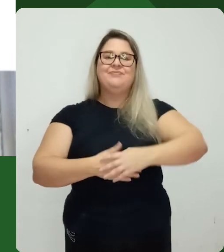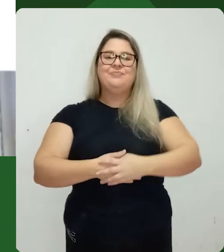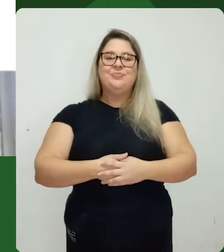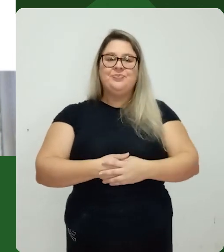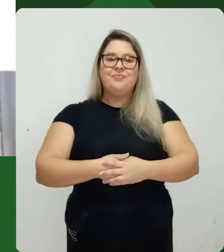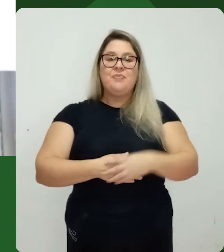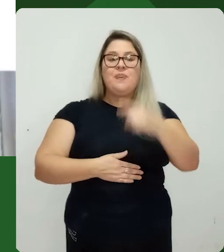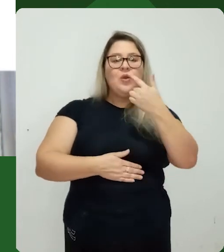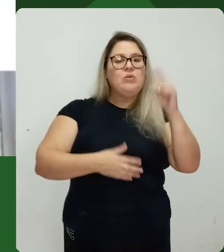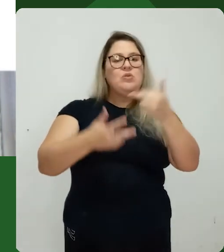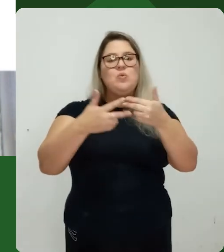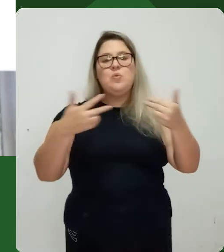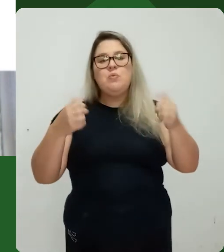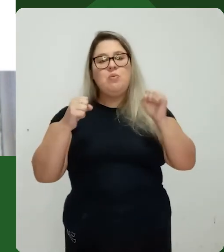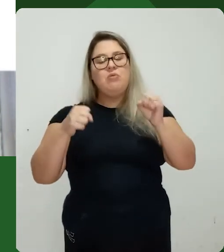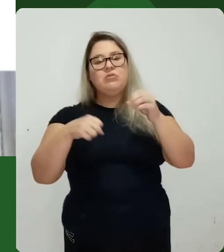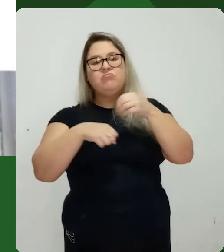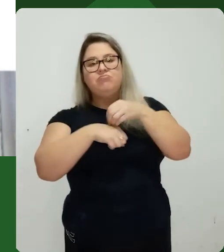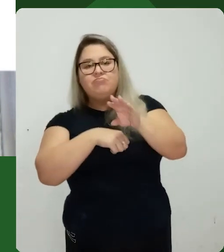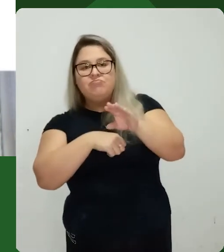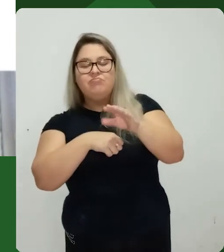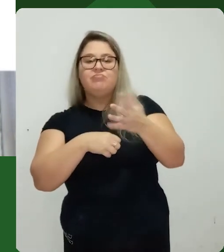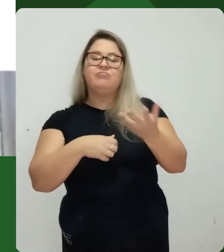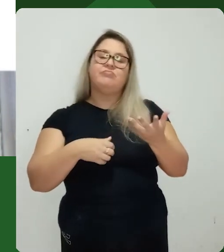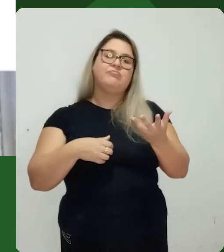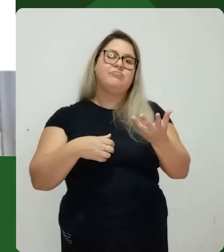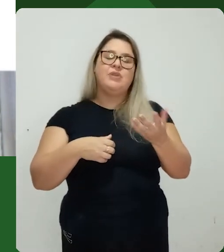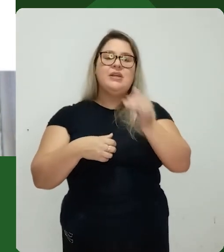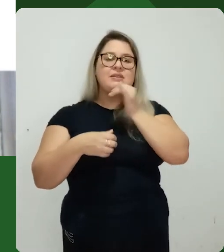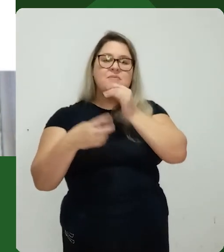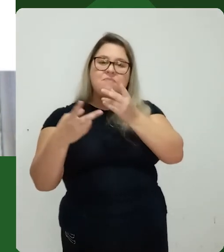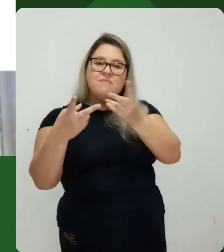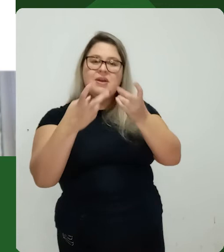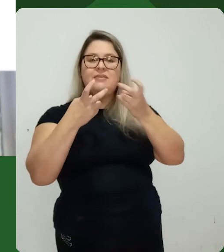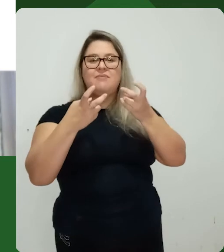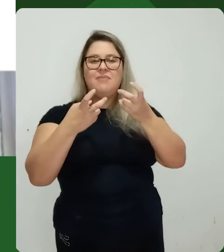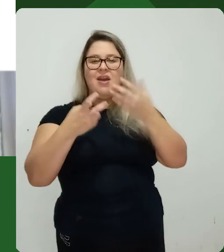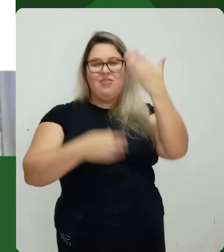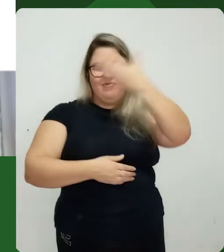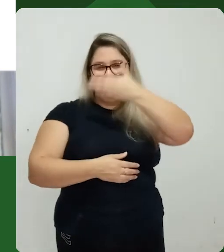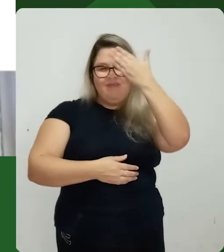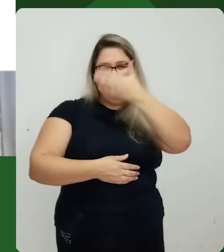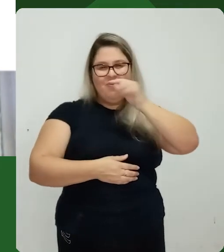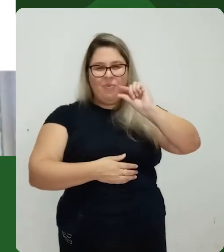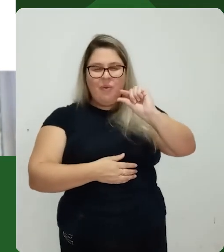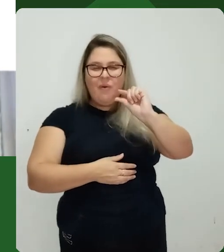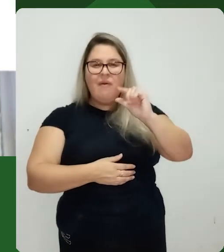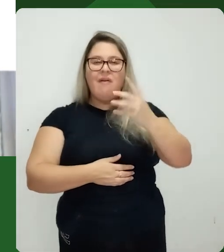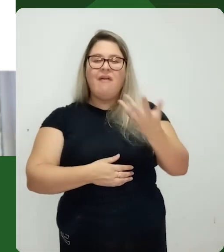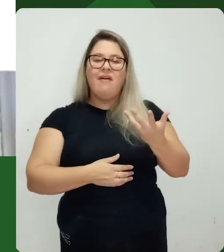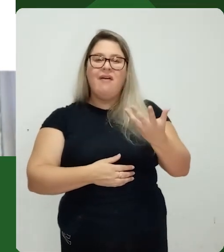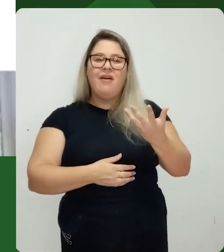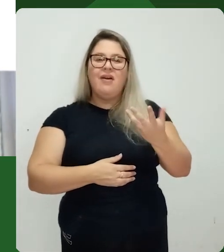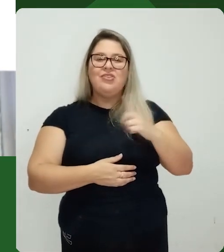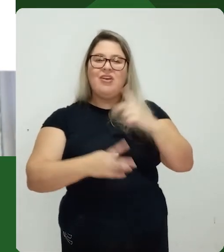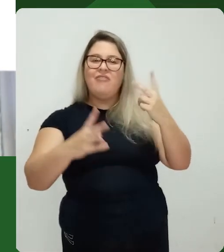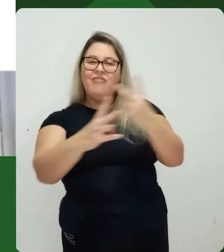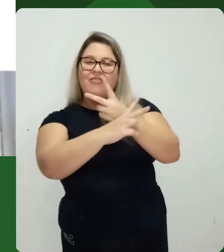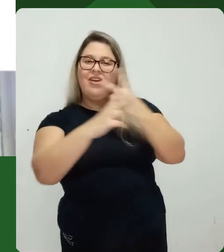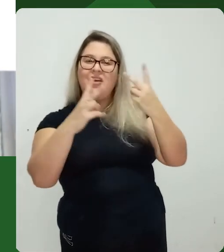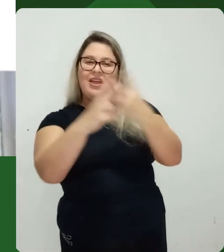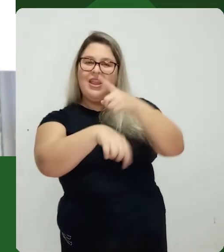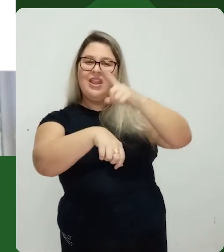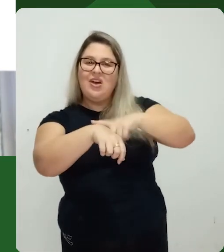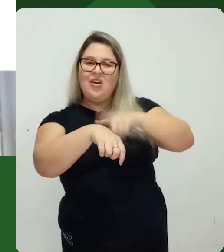mudou bastante aqui a questão da iluminação da minha imagem, tá? Outras coisas que eu poderia captar,